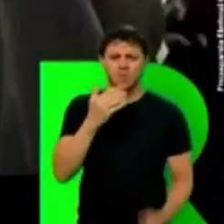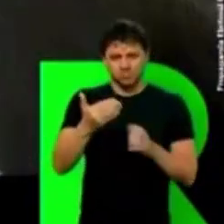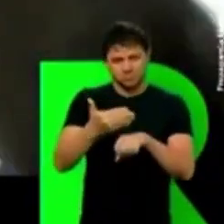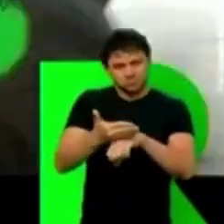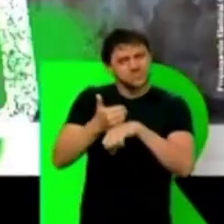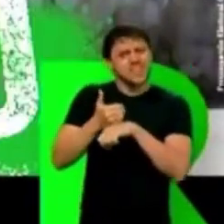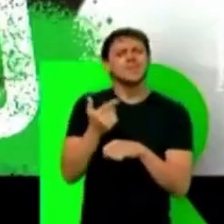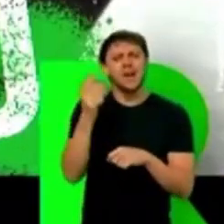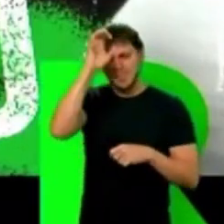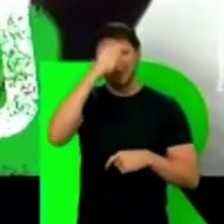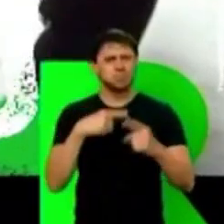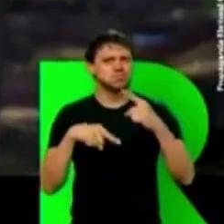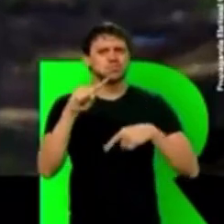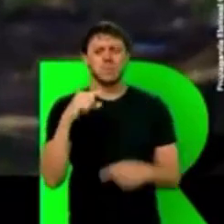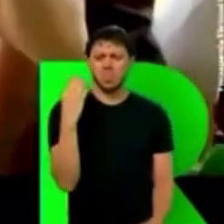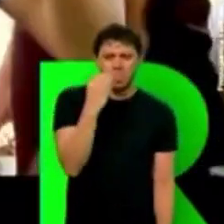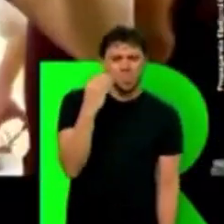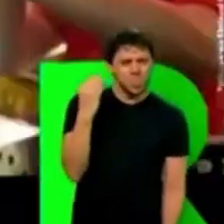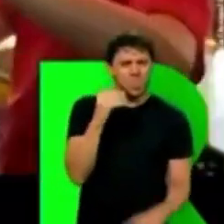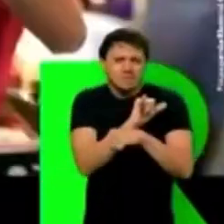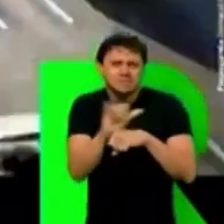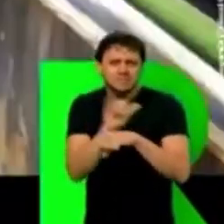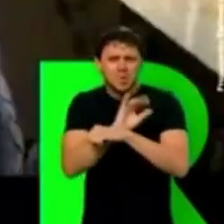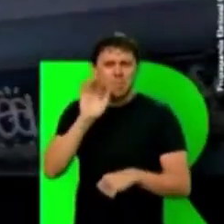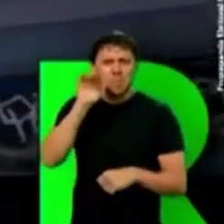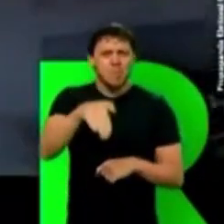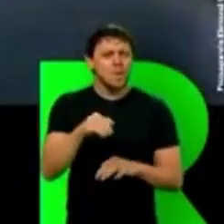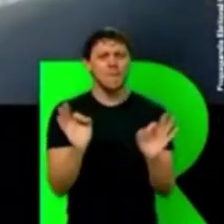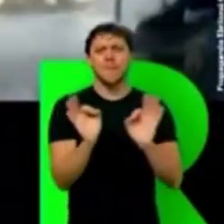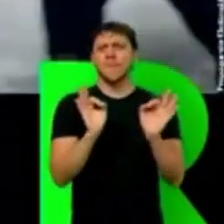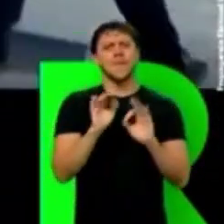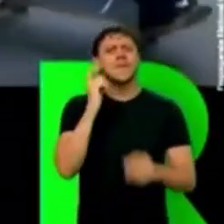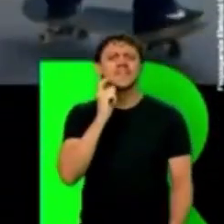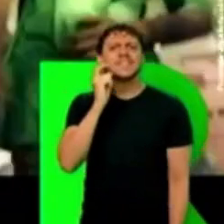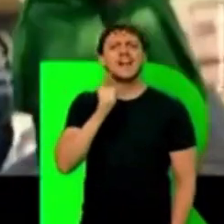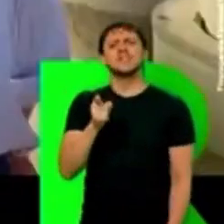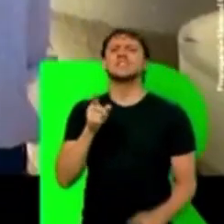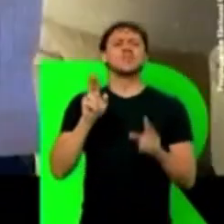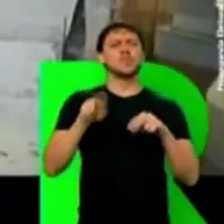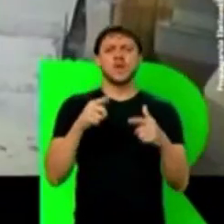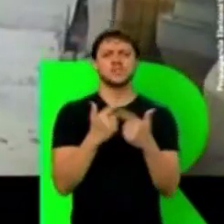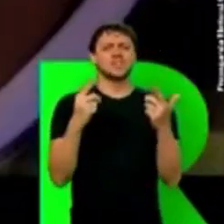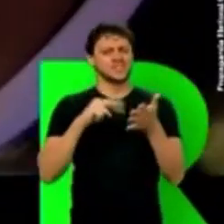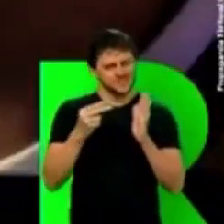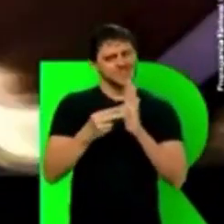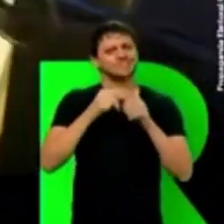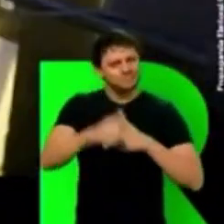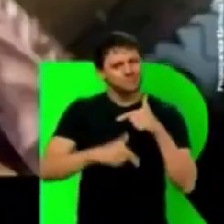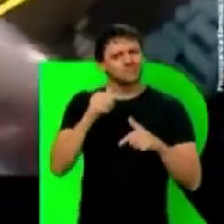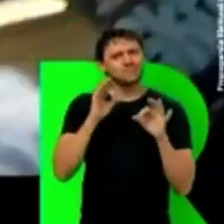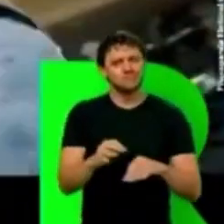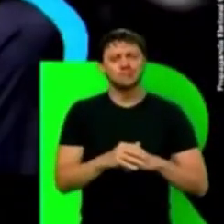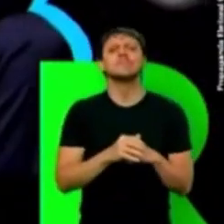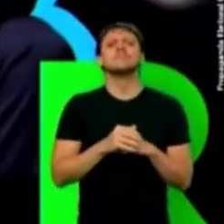desde cedo ele aprendeu a virar o jogo. Sem migué, sem mutreta, sem atalho. Ricardo é assim, nunca foi sorte, sempre foi trabalho.